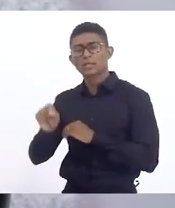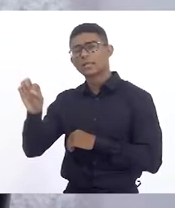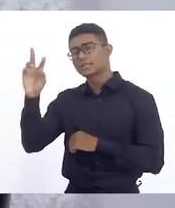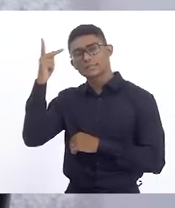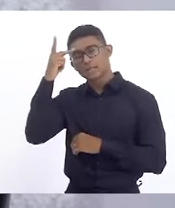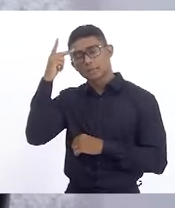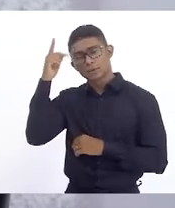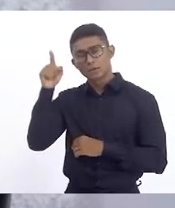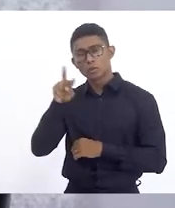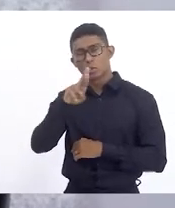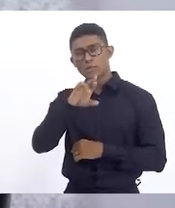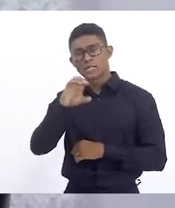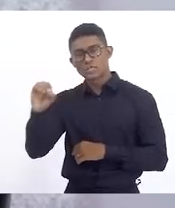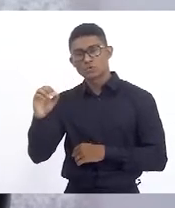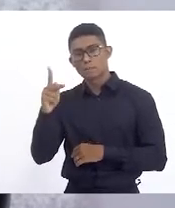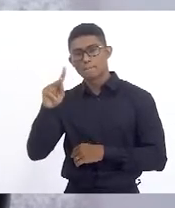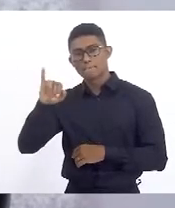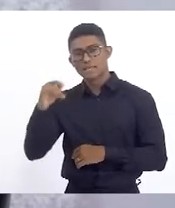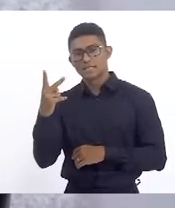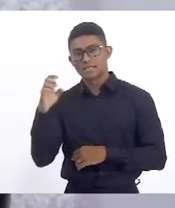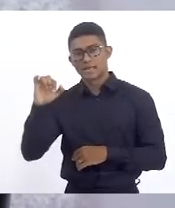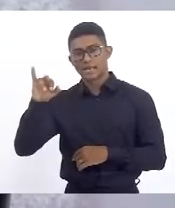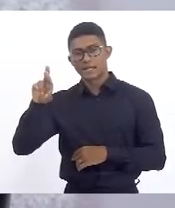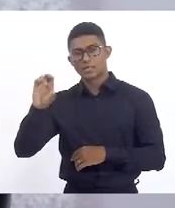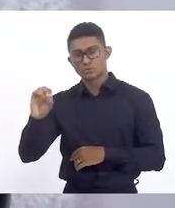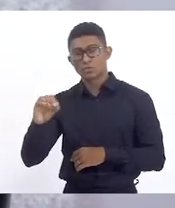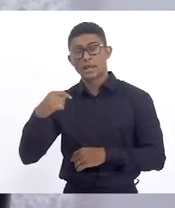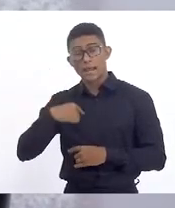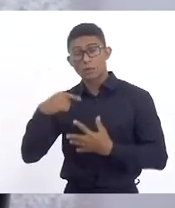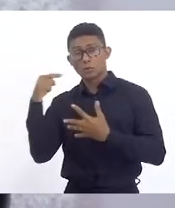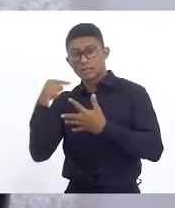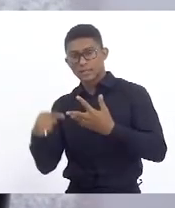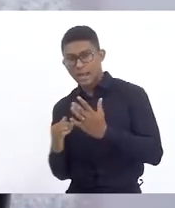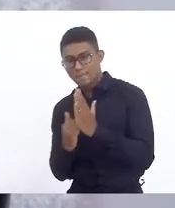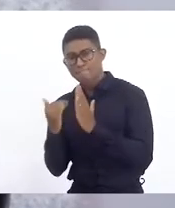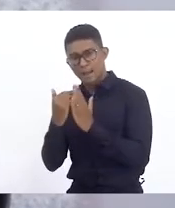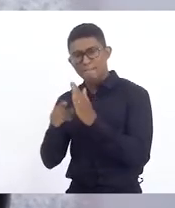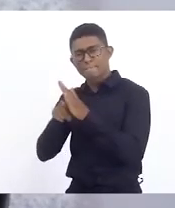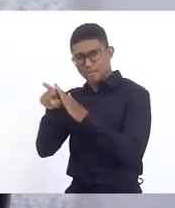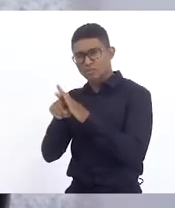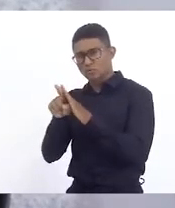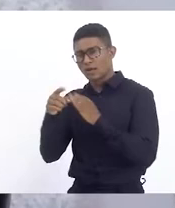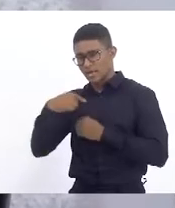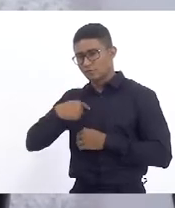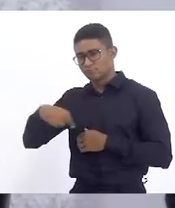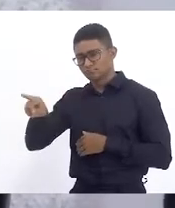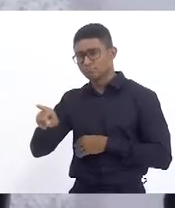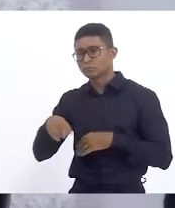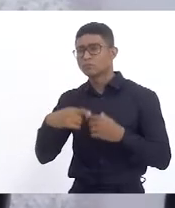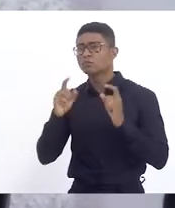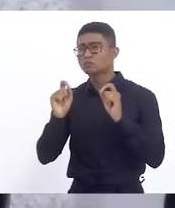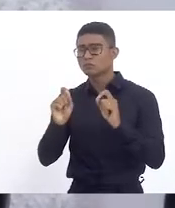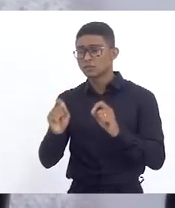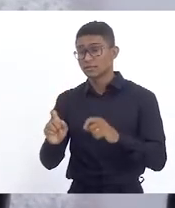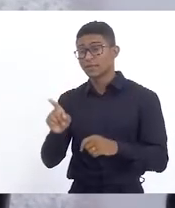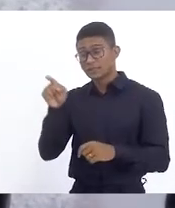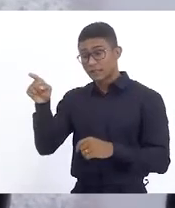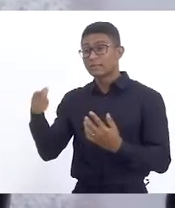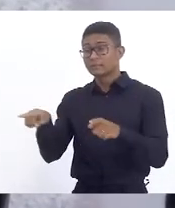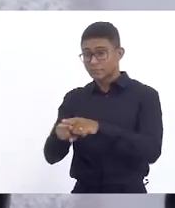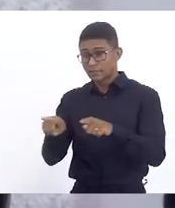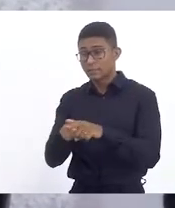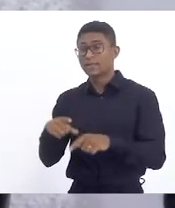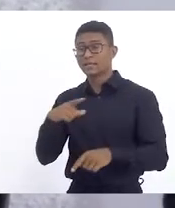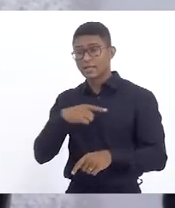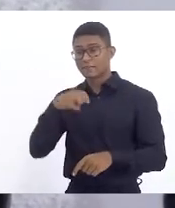Pinheiros, e eu estou buscando maiores detalhes sobre essa informação, que a CETESB e a SABESP também tiveram questionamentos lá,